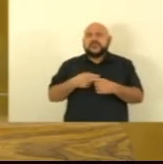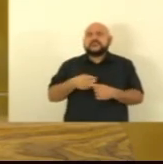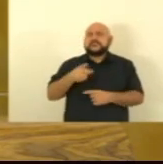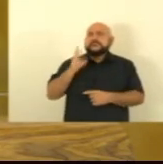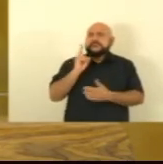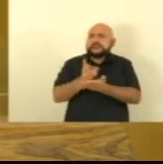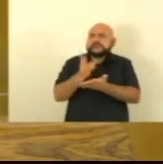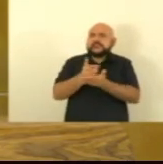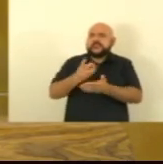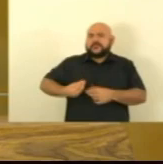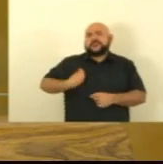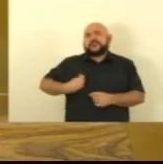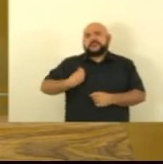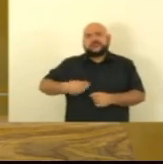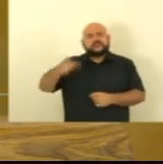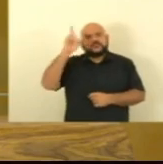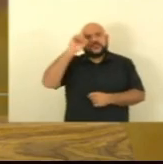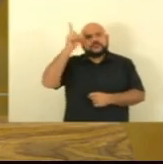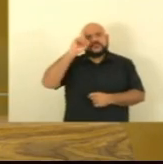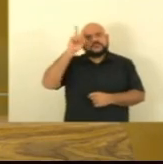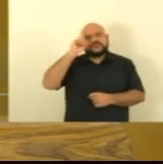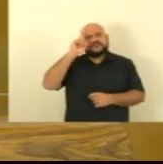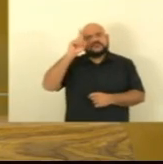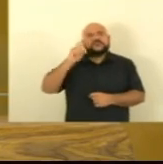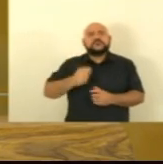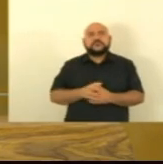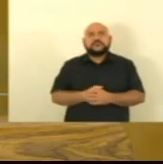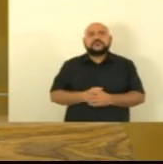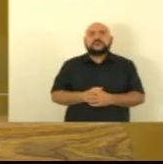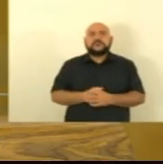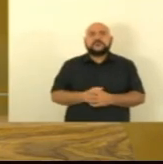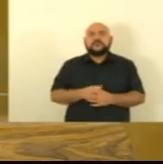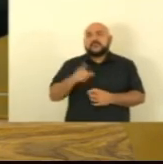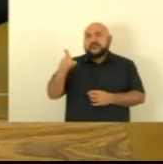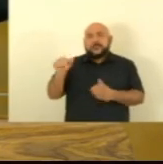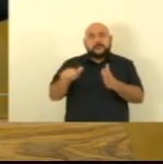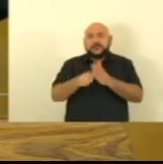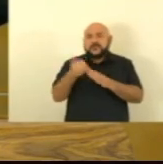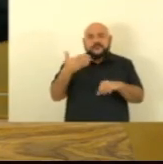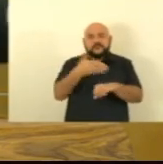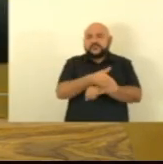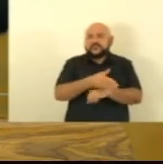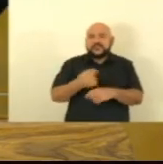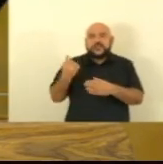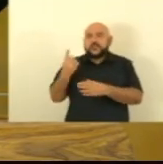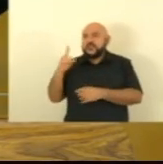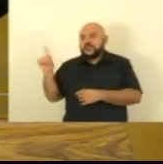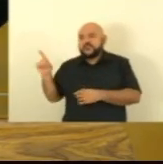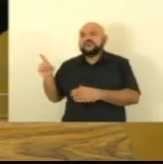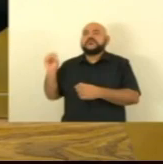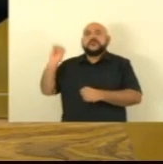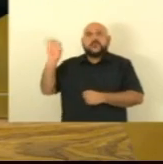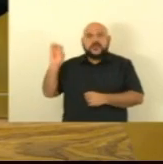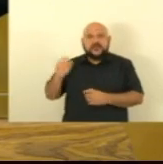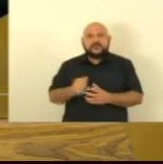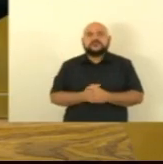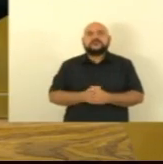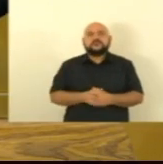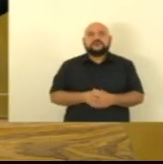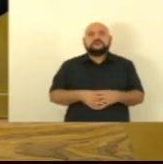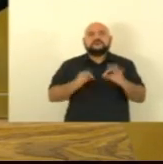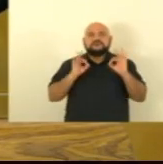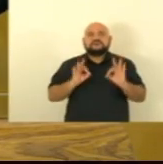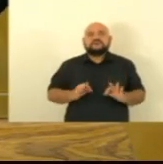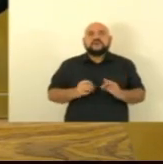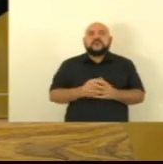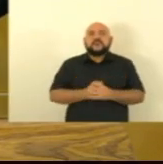aqui, é o último que sai. Parabéns, com certeza aqueles que votaram em